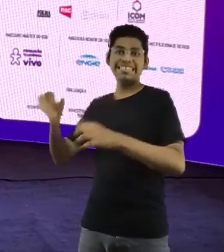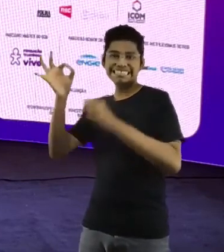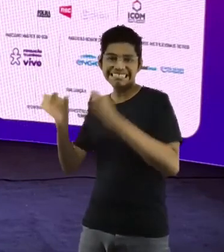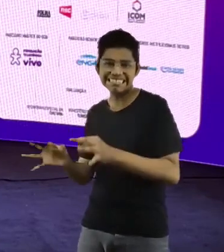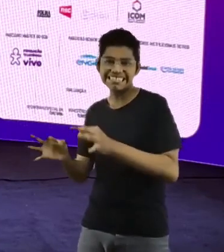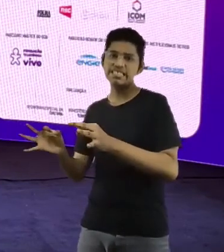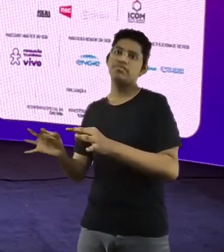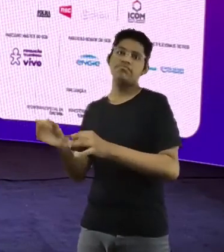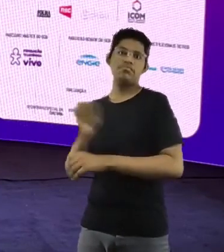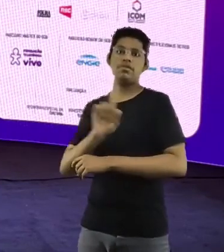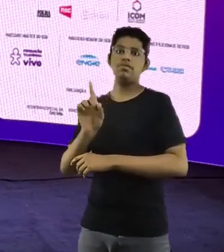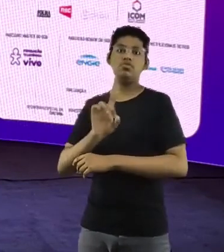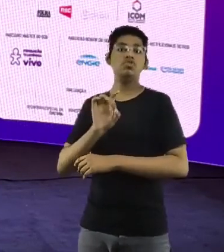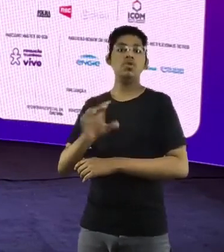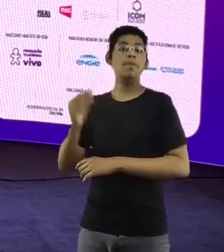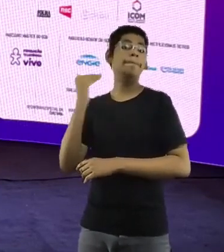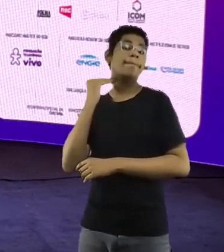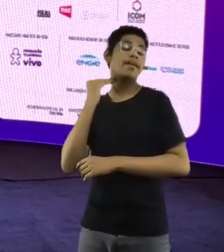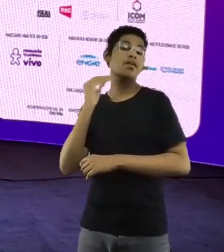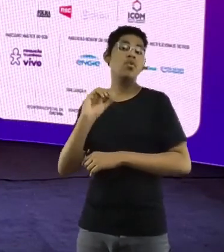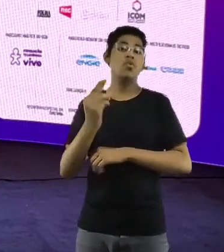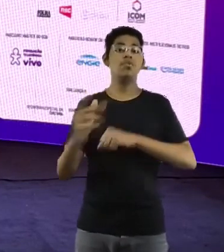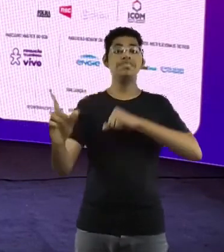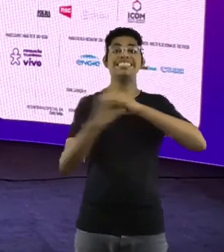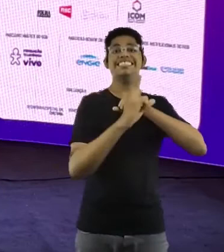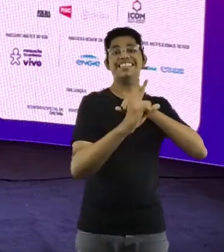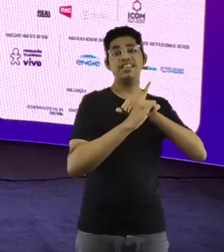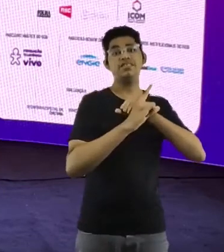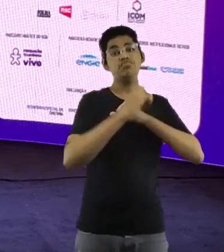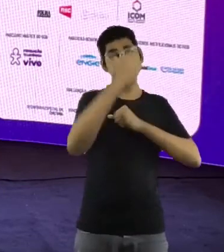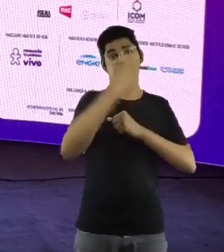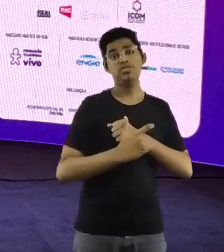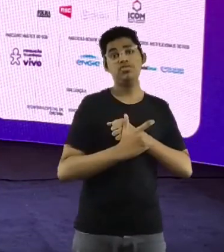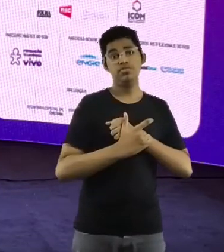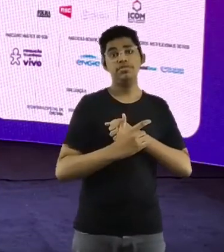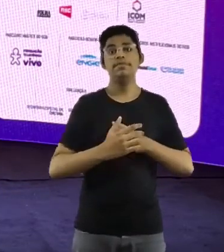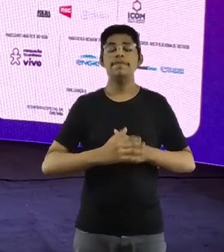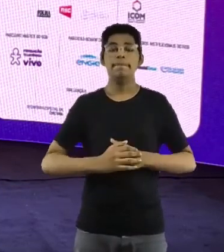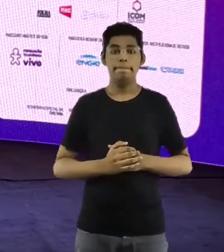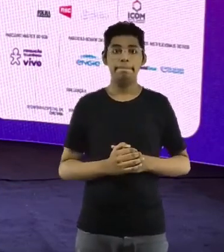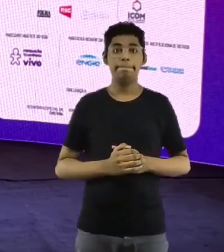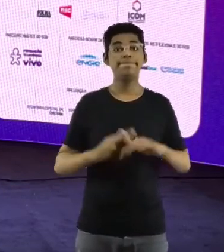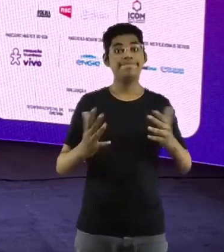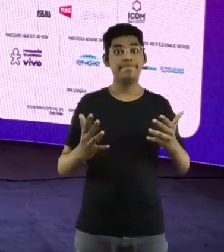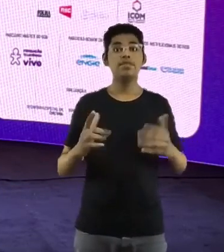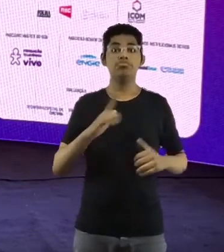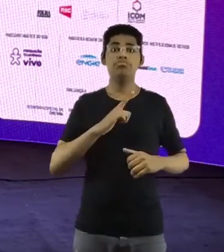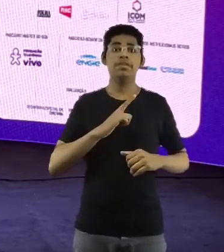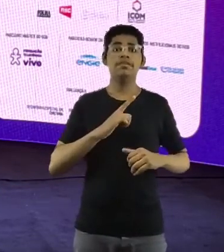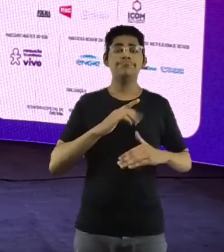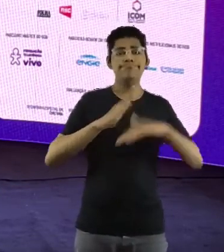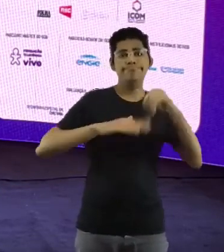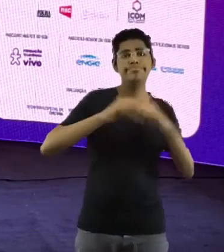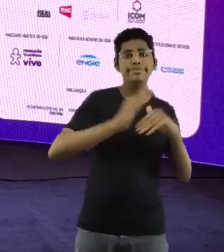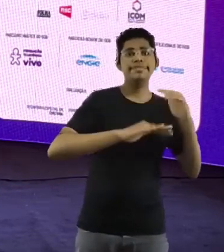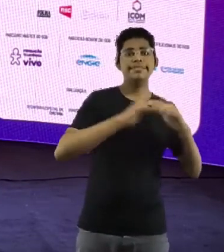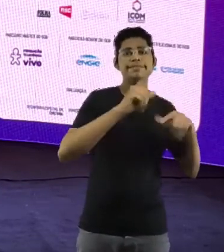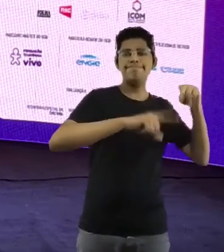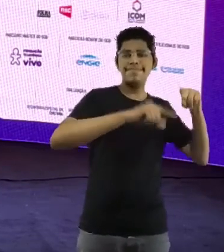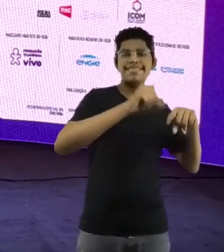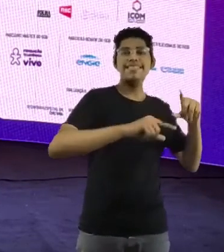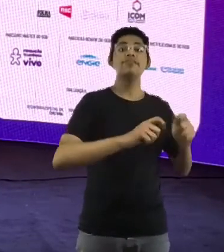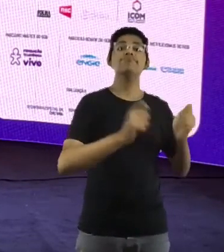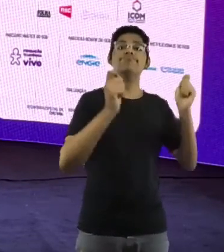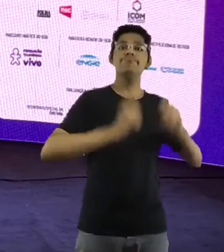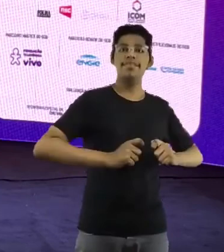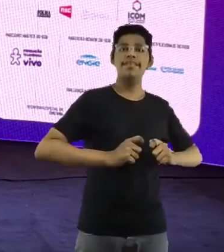o banco e o cliente do banco, né? Então, enfim, existem técnicas aí para conseguir garantir com que esse processo seja feito de maneira